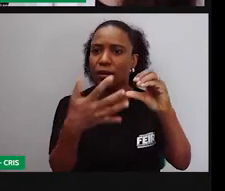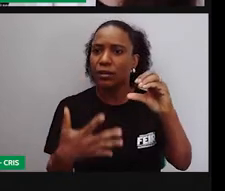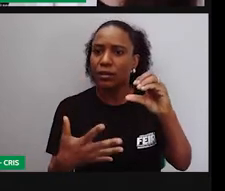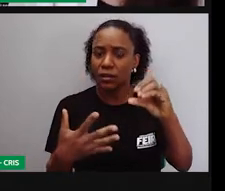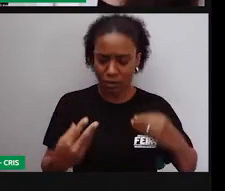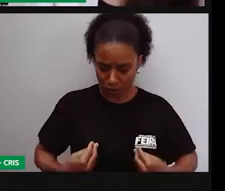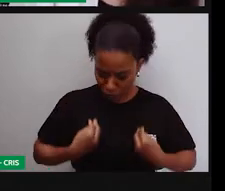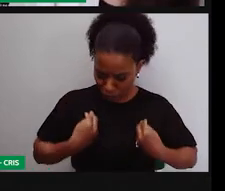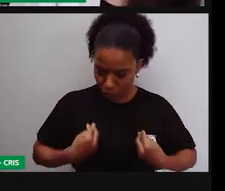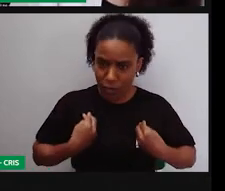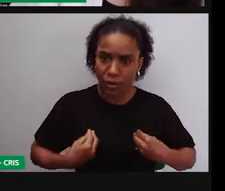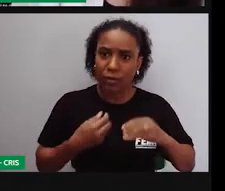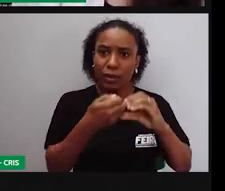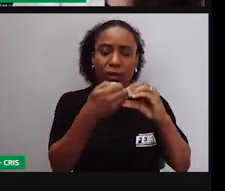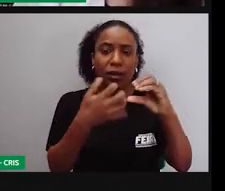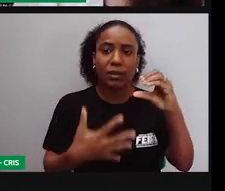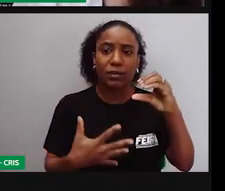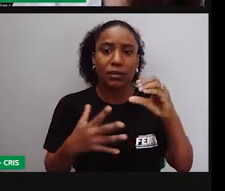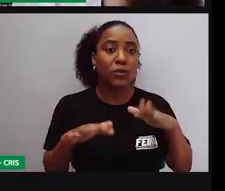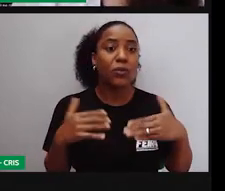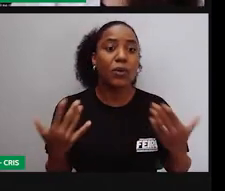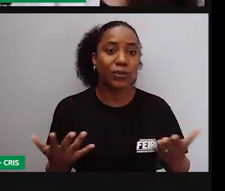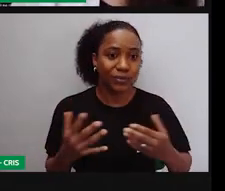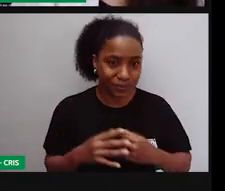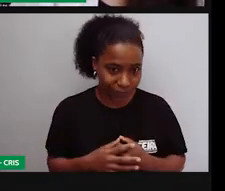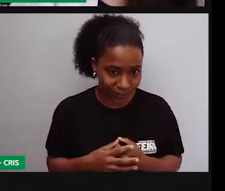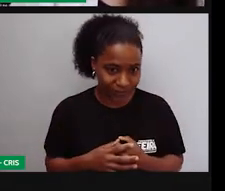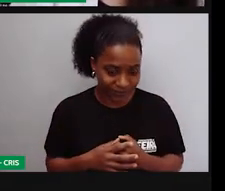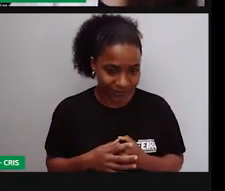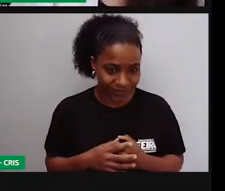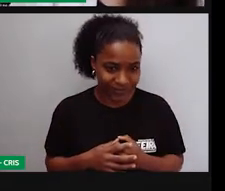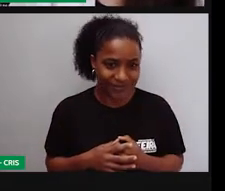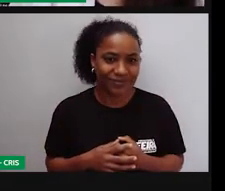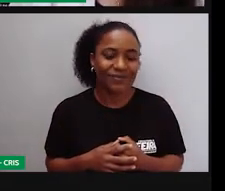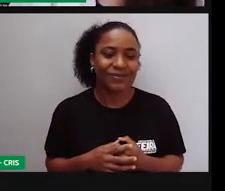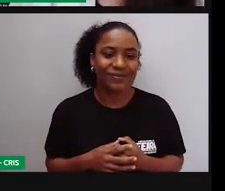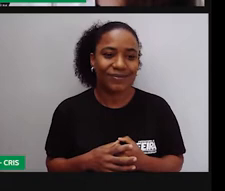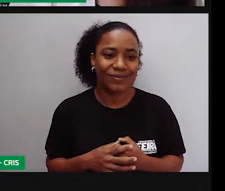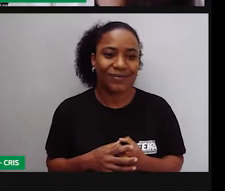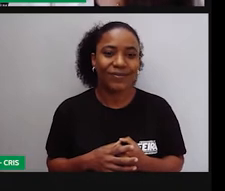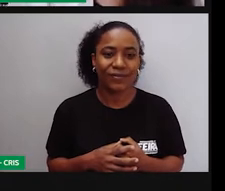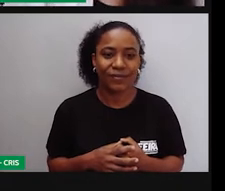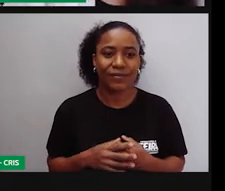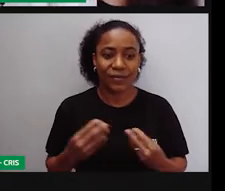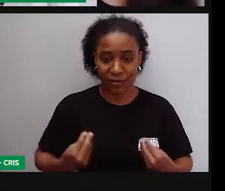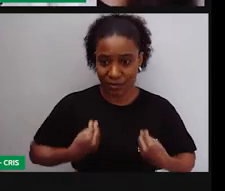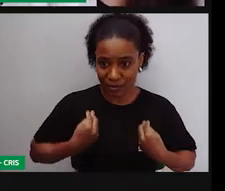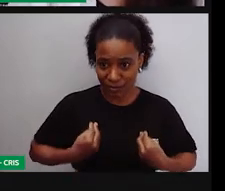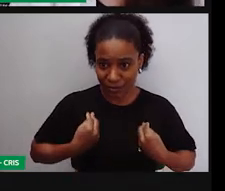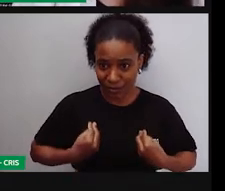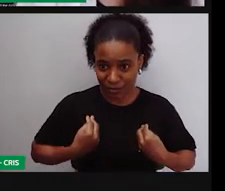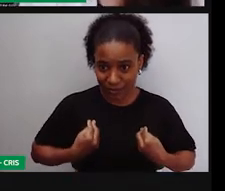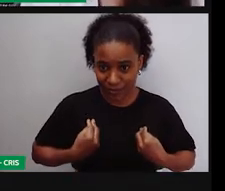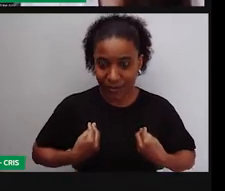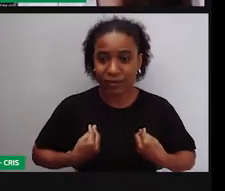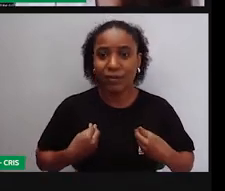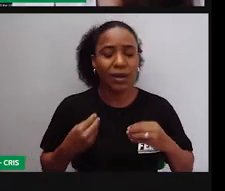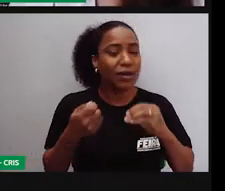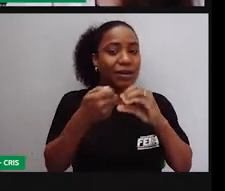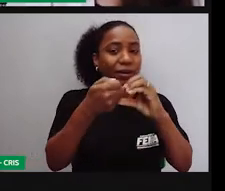seres vivos. E o que mais, além do ser humano, está dentro dessa classificação de ser